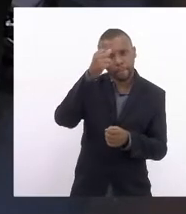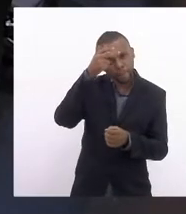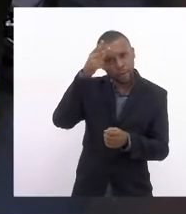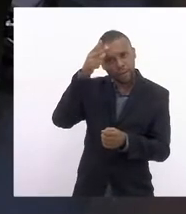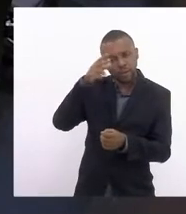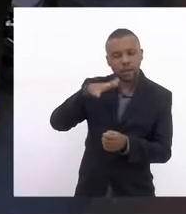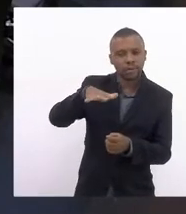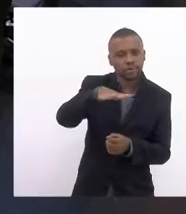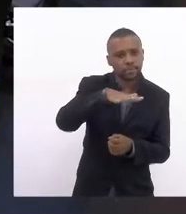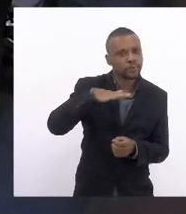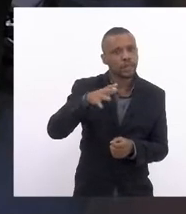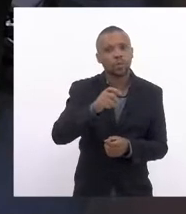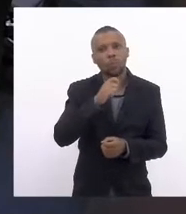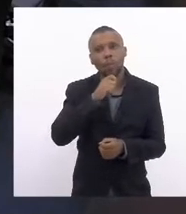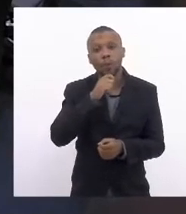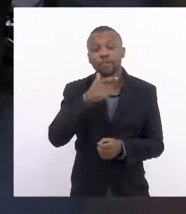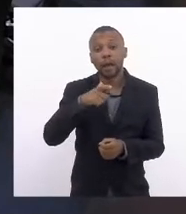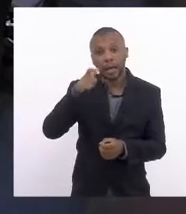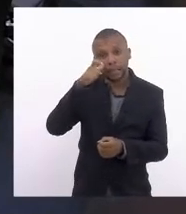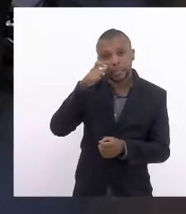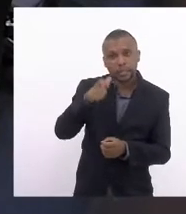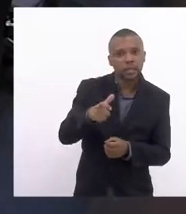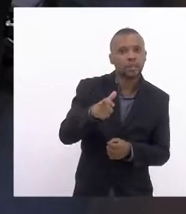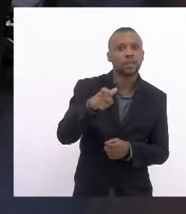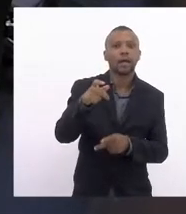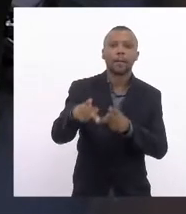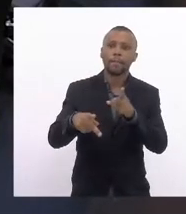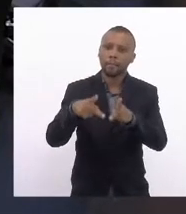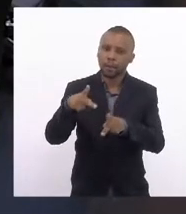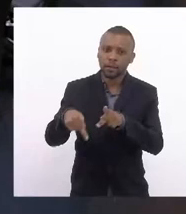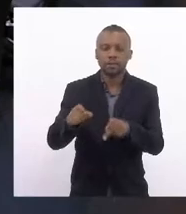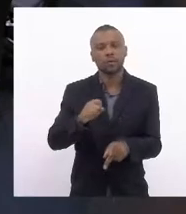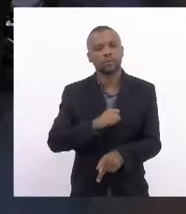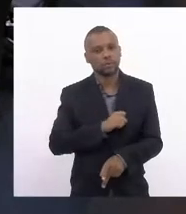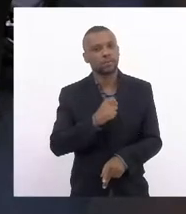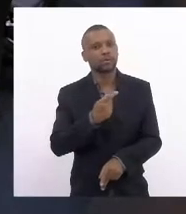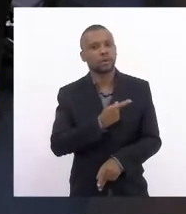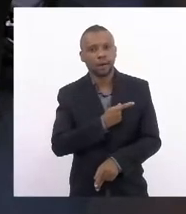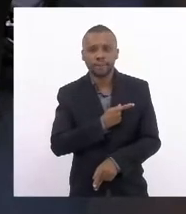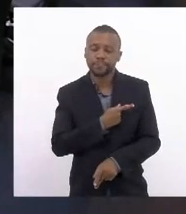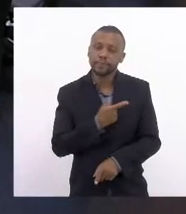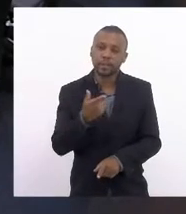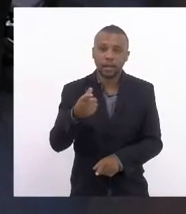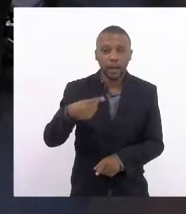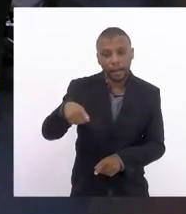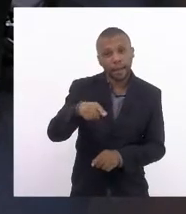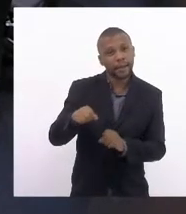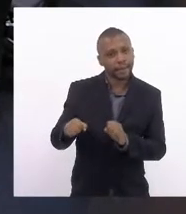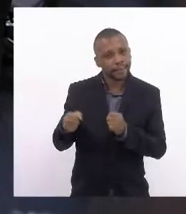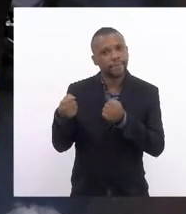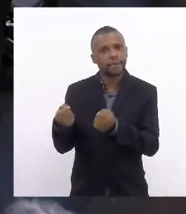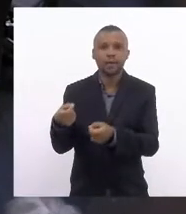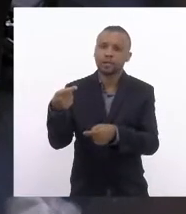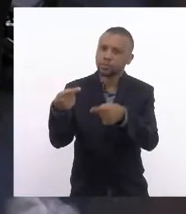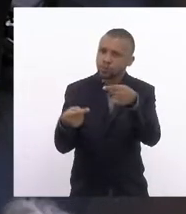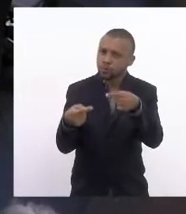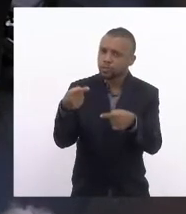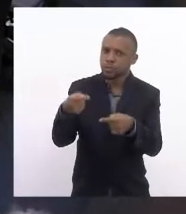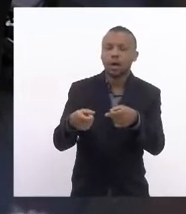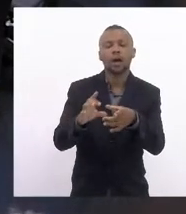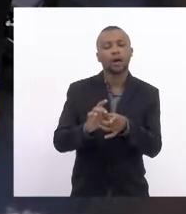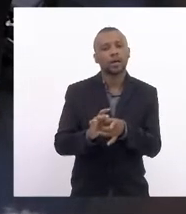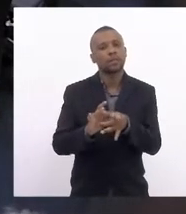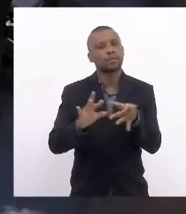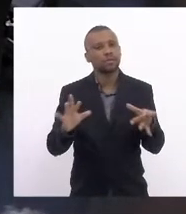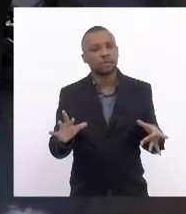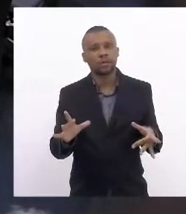sequer ouvir a verdadeira interessada, que é a população de São Gonçalo, que deveria, por aqueles que defendem o amplo discussão e a democracia,